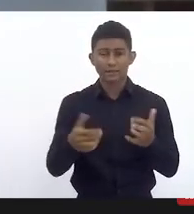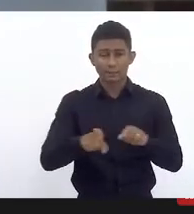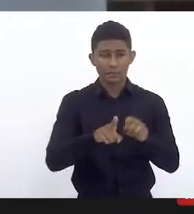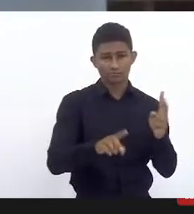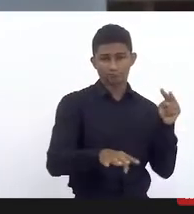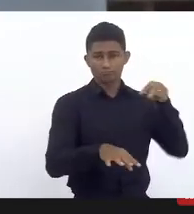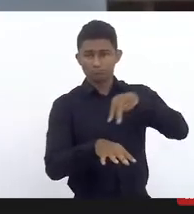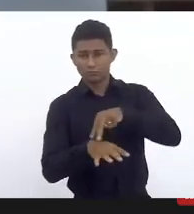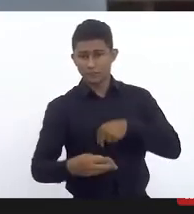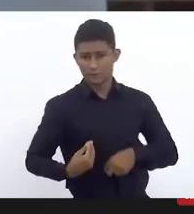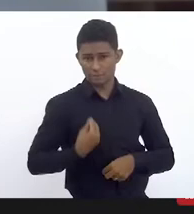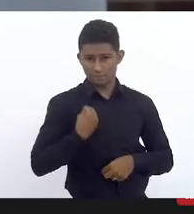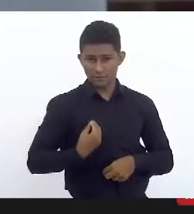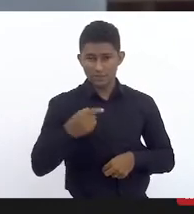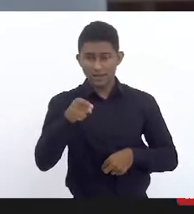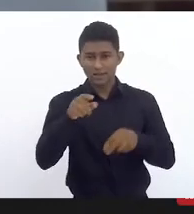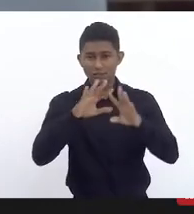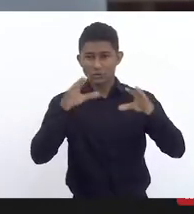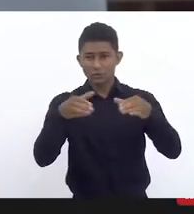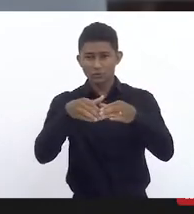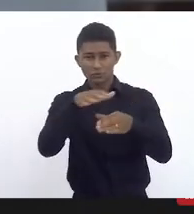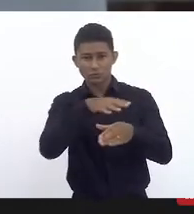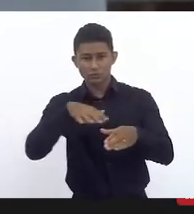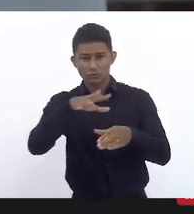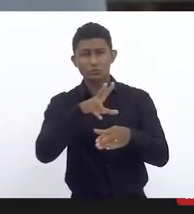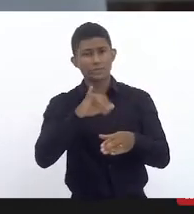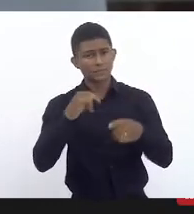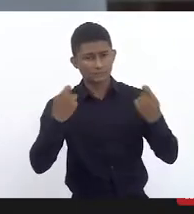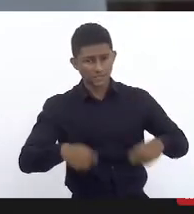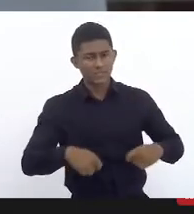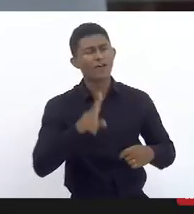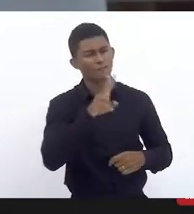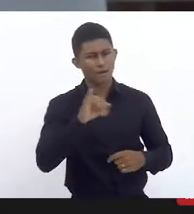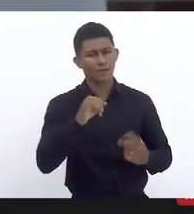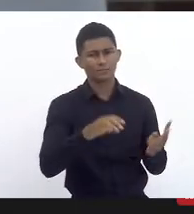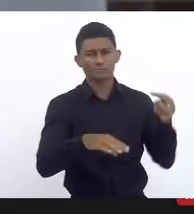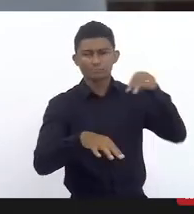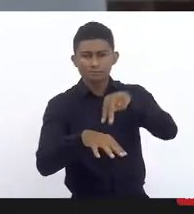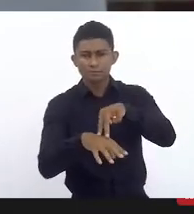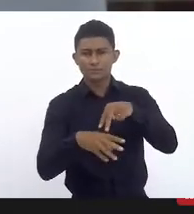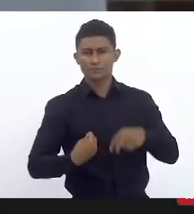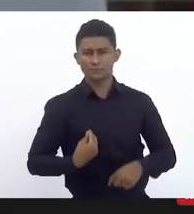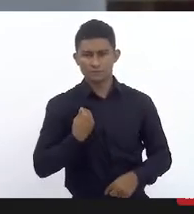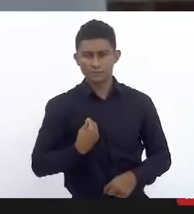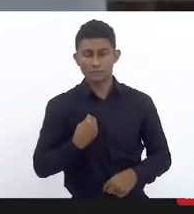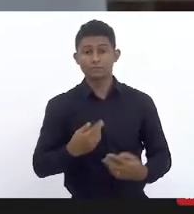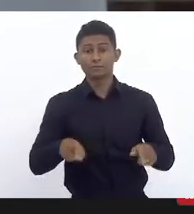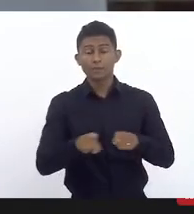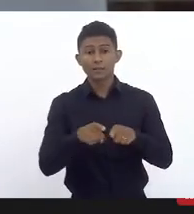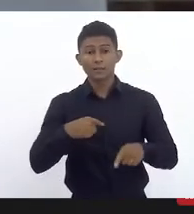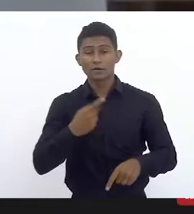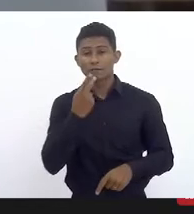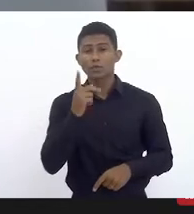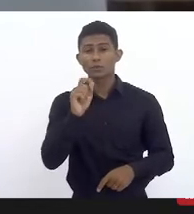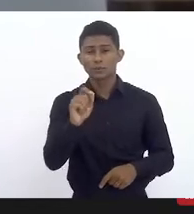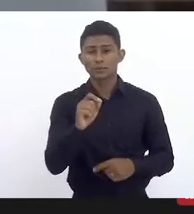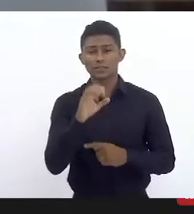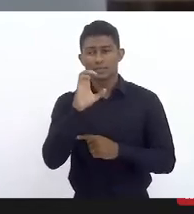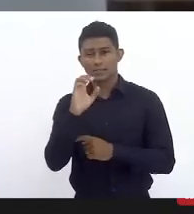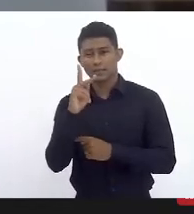caso seja necessário. E também gostaria de deixar registrado que a CEPLAG,